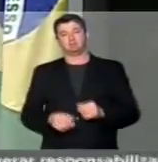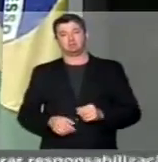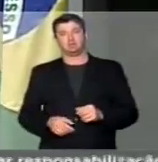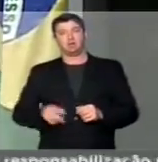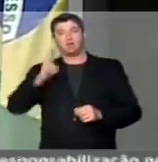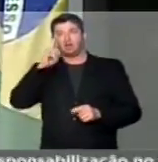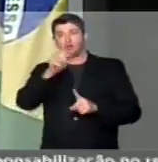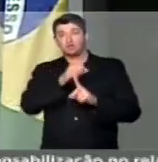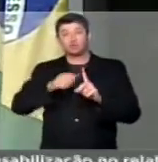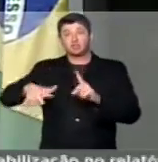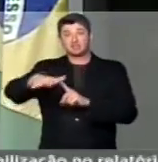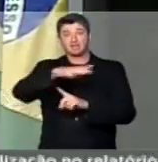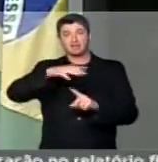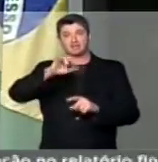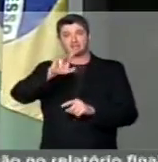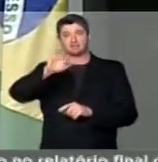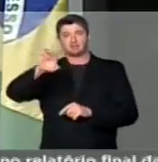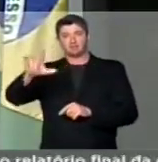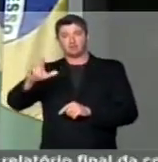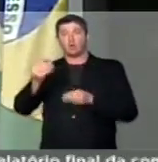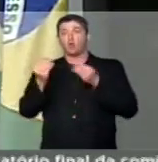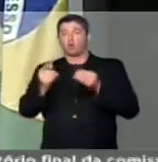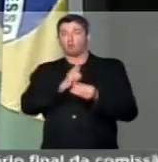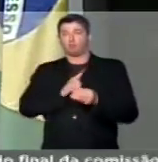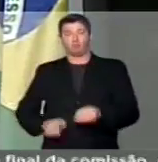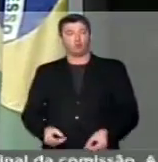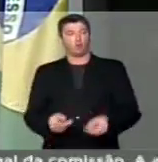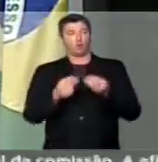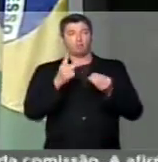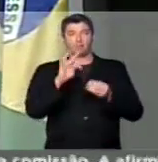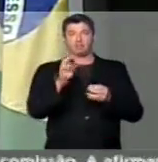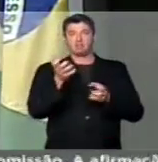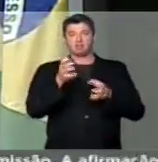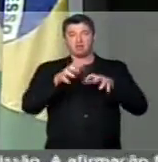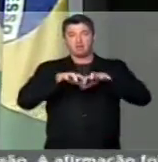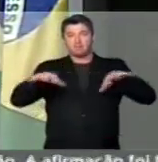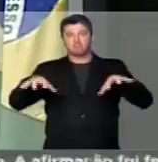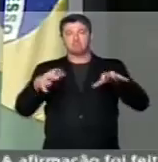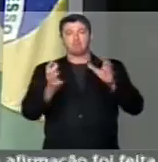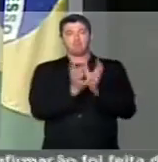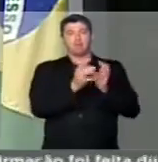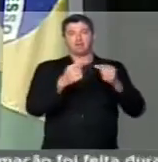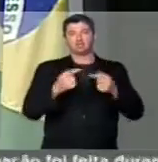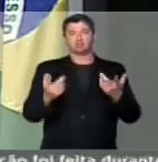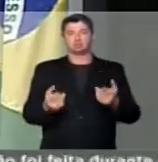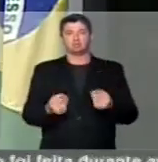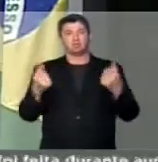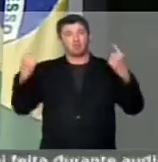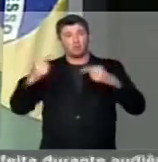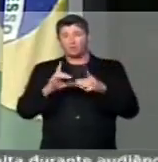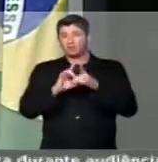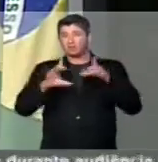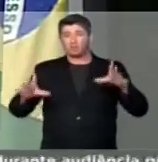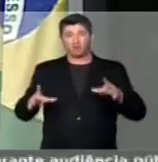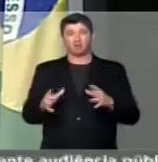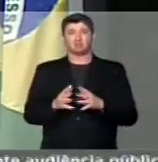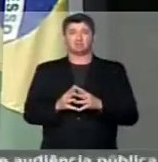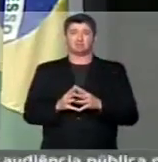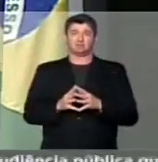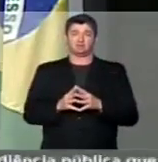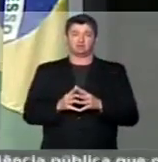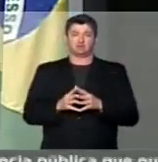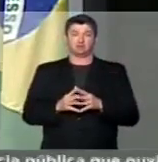Vejam a sociedade civil como o governo e o PT querem partidarizar. É o espírito antidemocrata que sempre